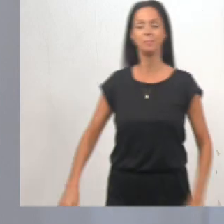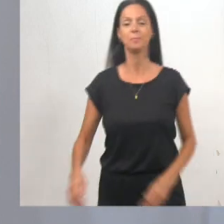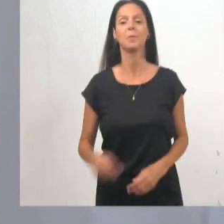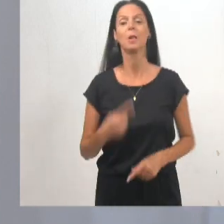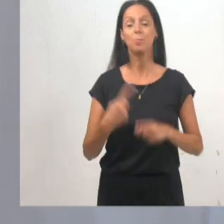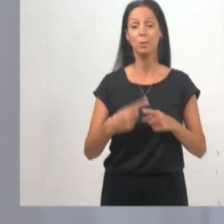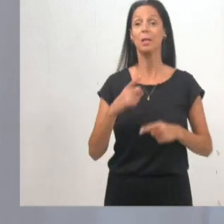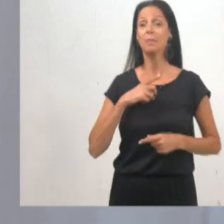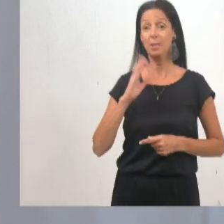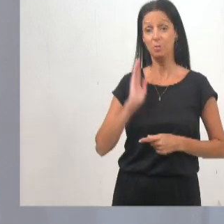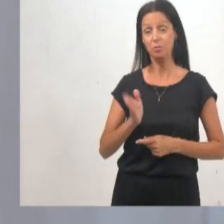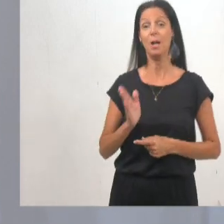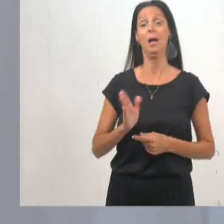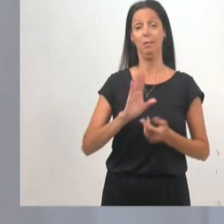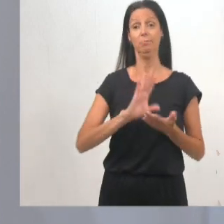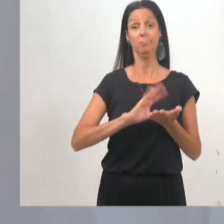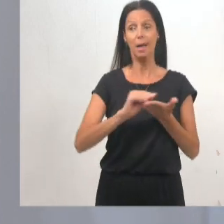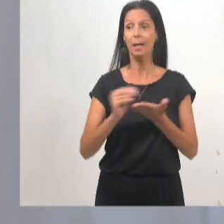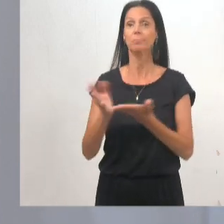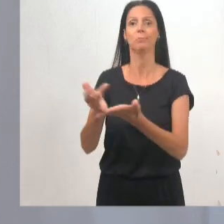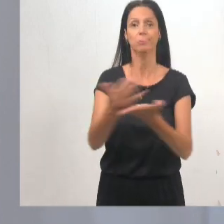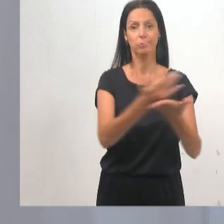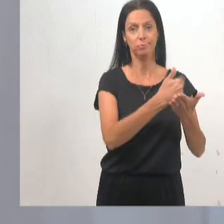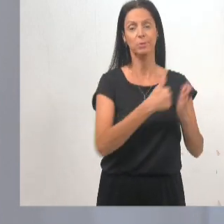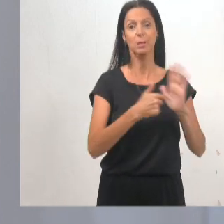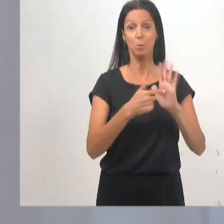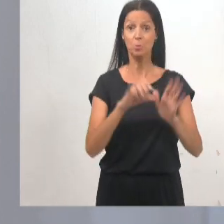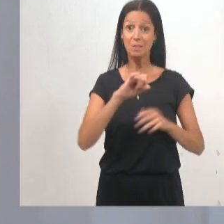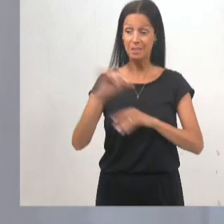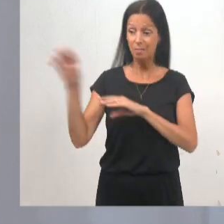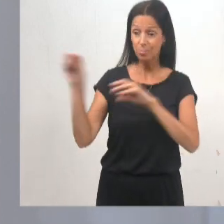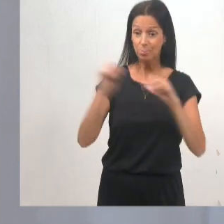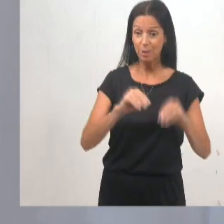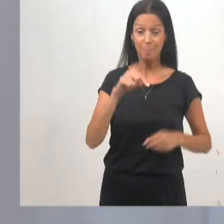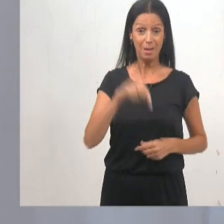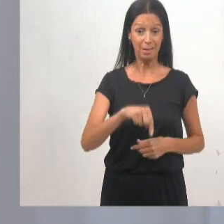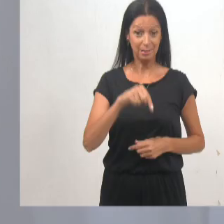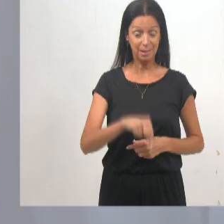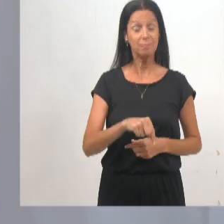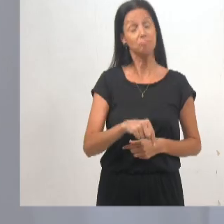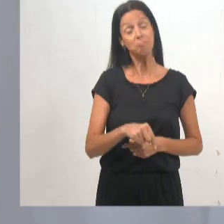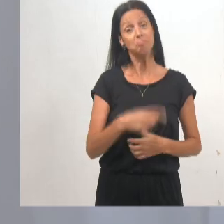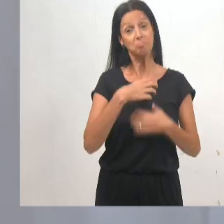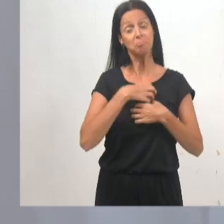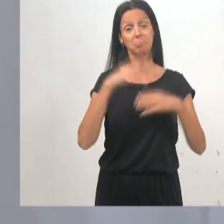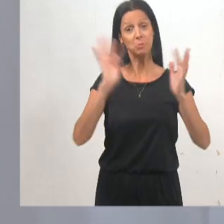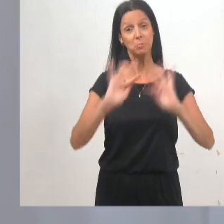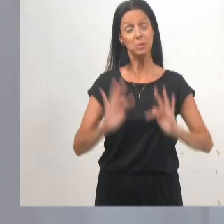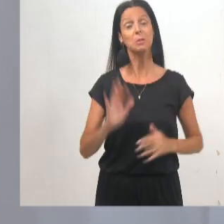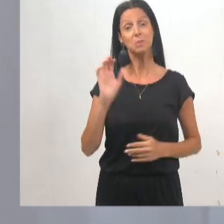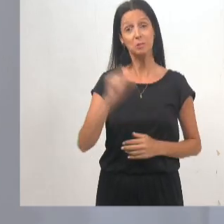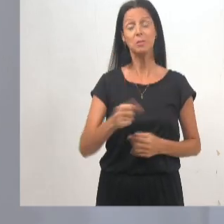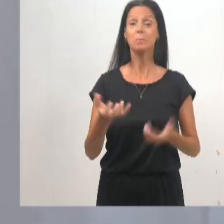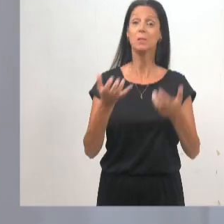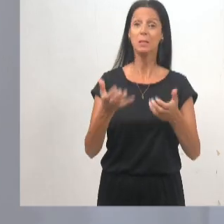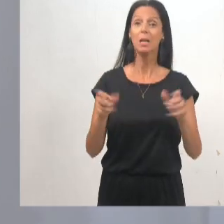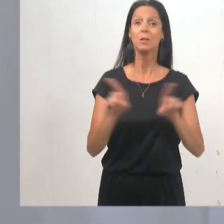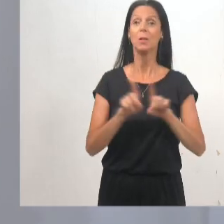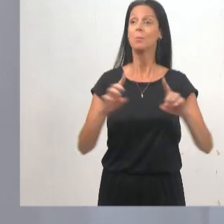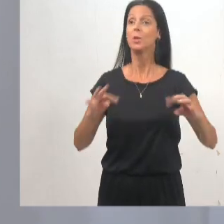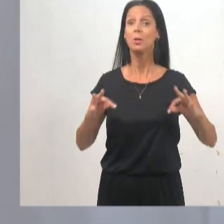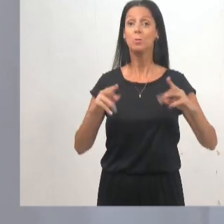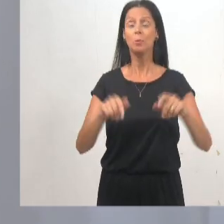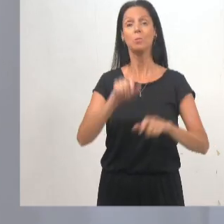estatísticos relacionados às nossas centrais. Se vier para cá, fico feliz. E quero que todos, seja o